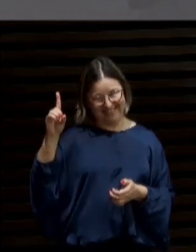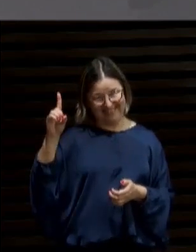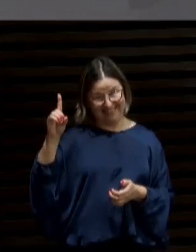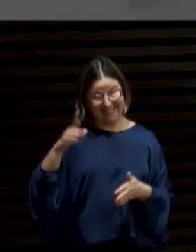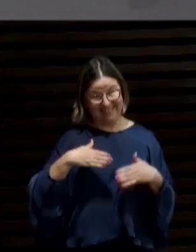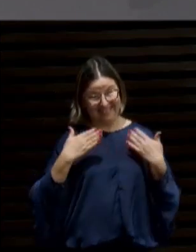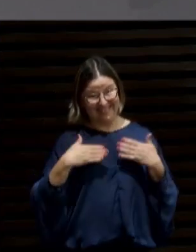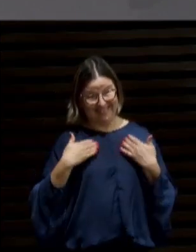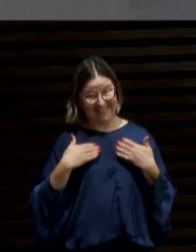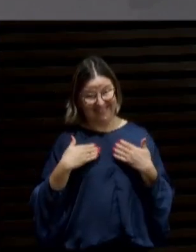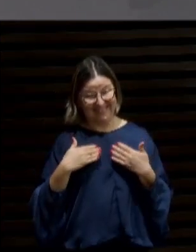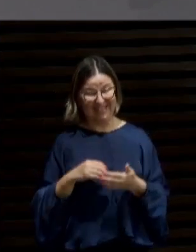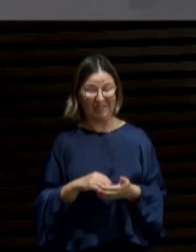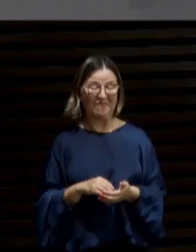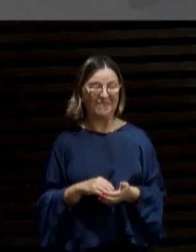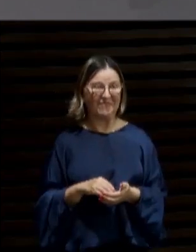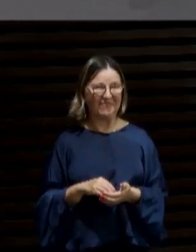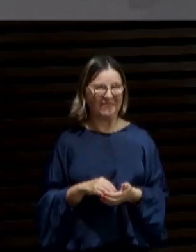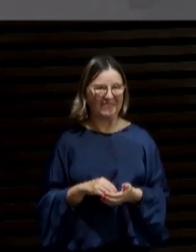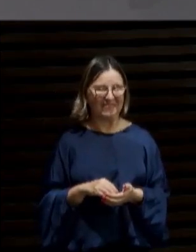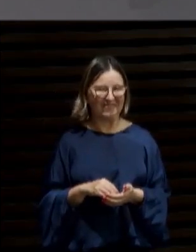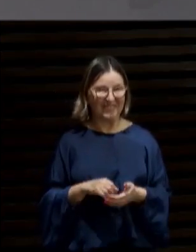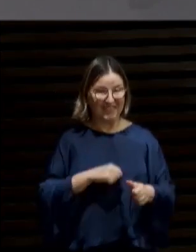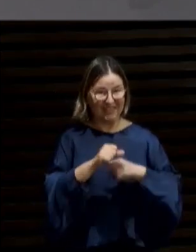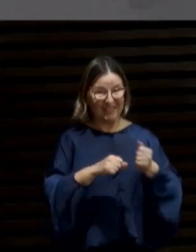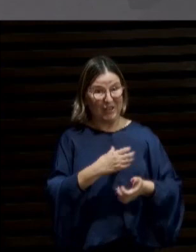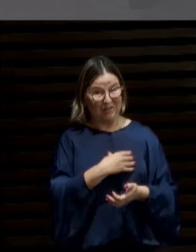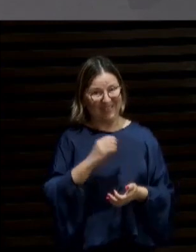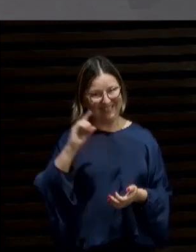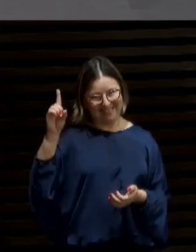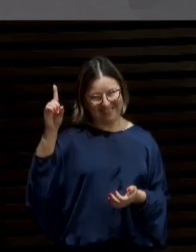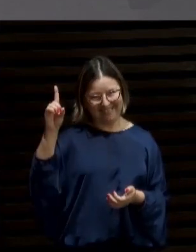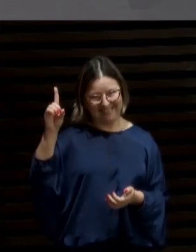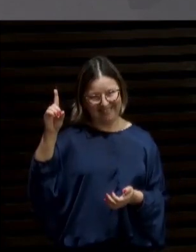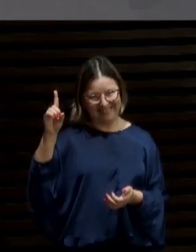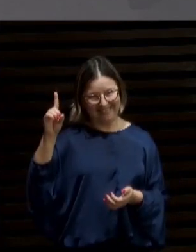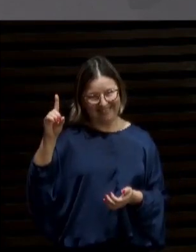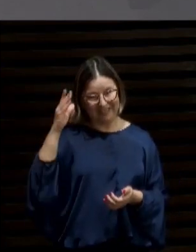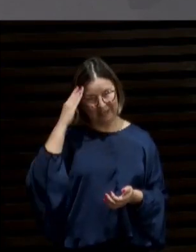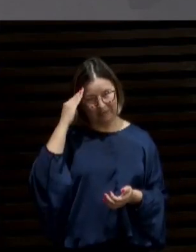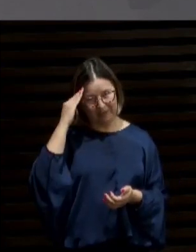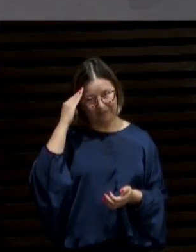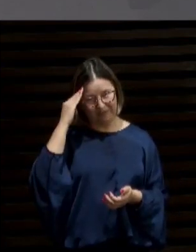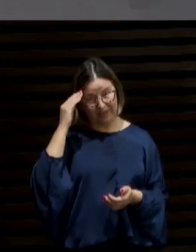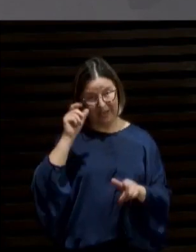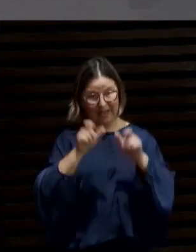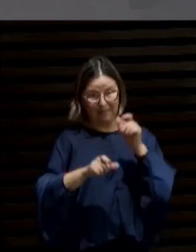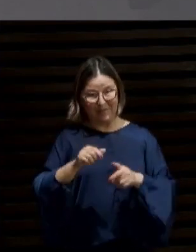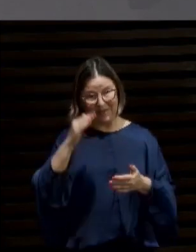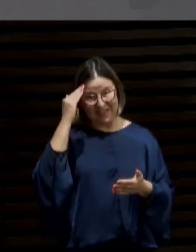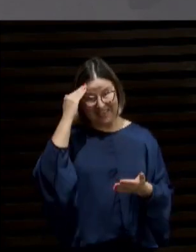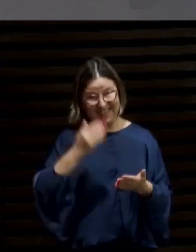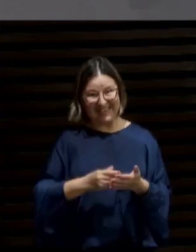privilégio, como diz o Marquinho, de ser feitos filhos de Deus, a saber, os que creem no seu